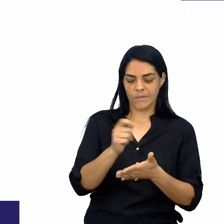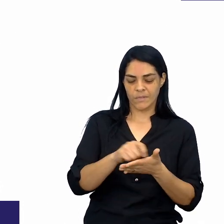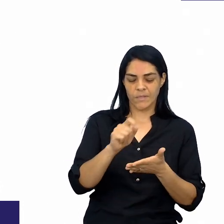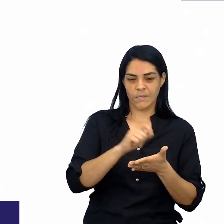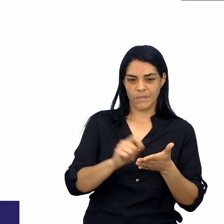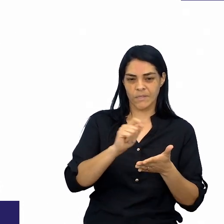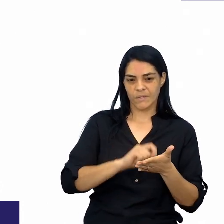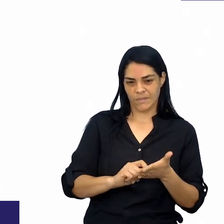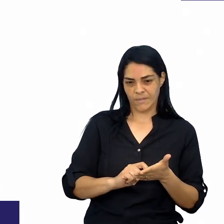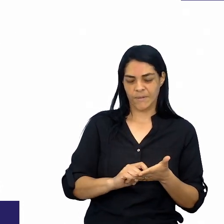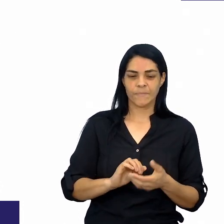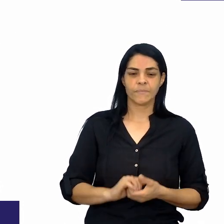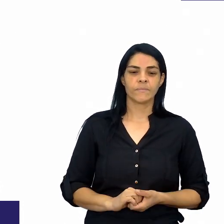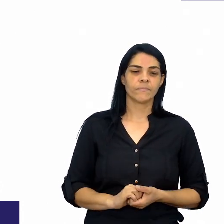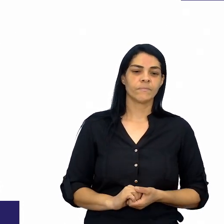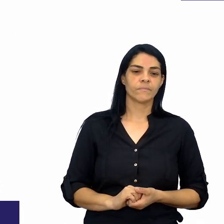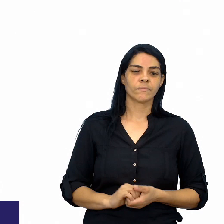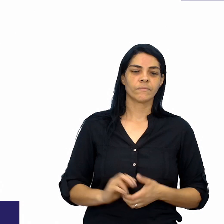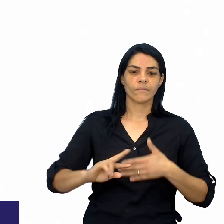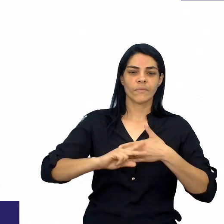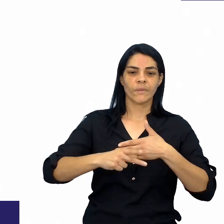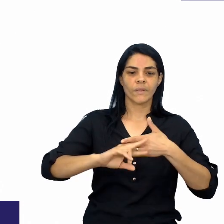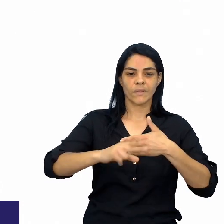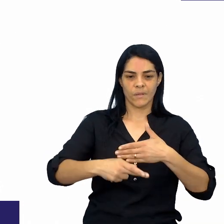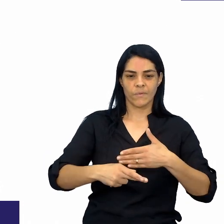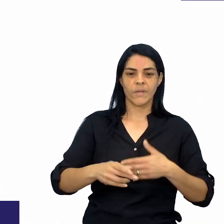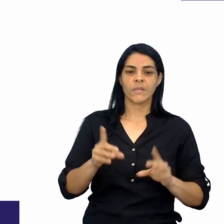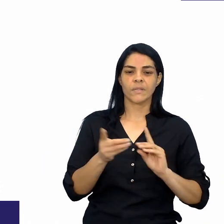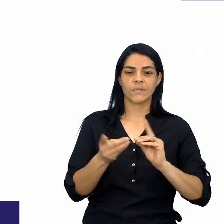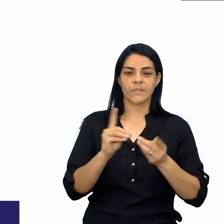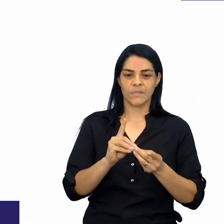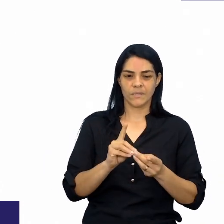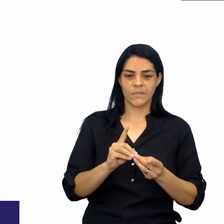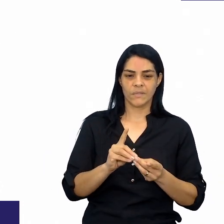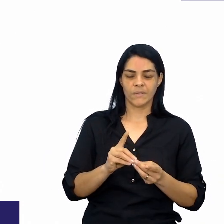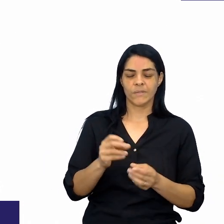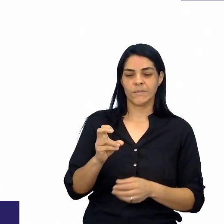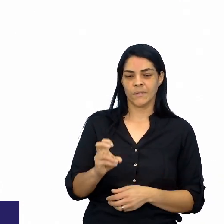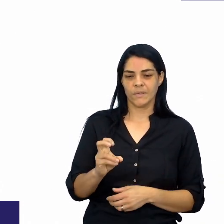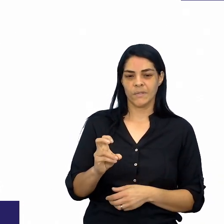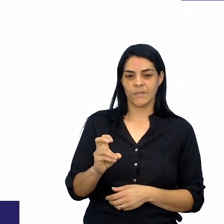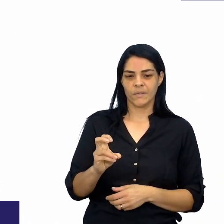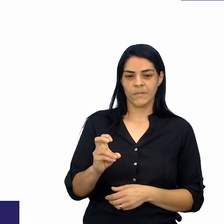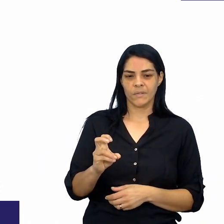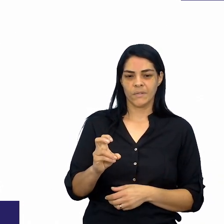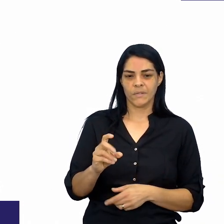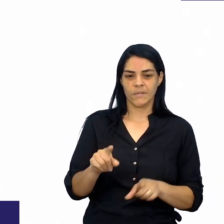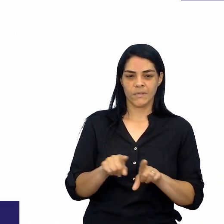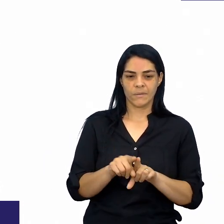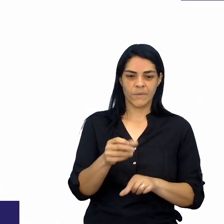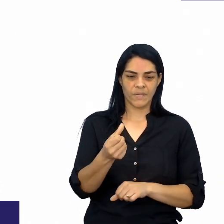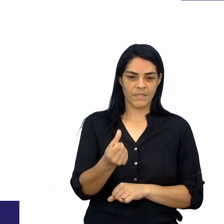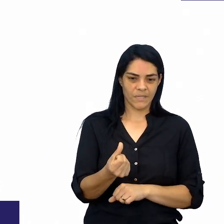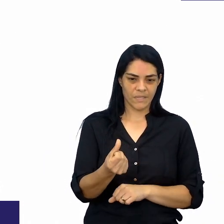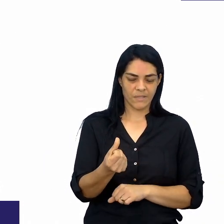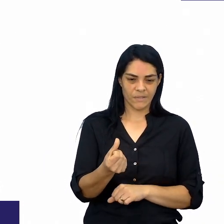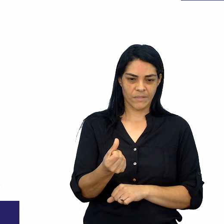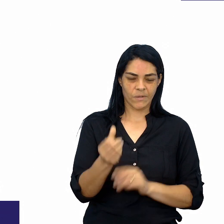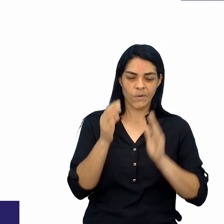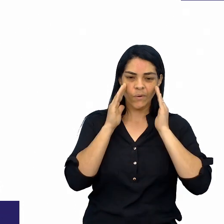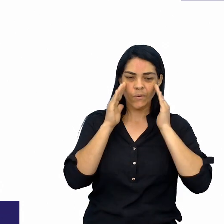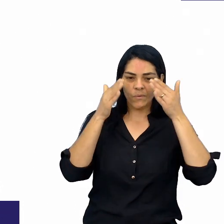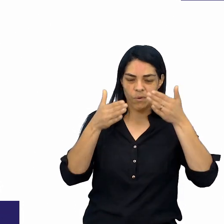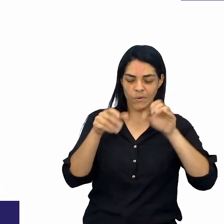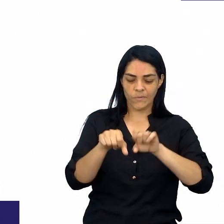escrita. Nas sequências didáticas 5 e 6, o